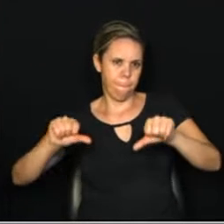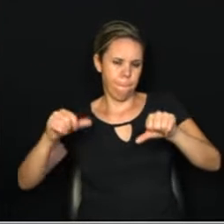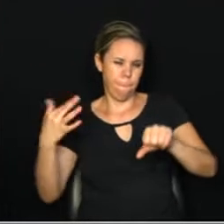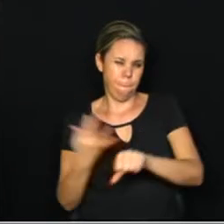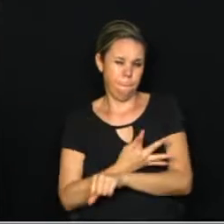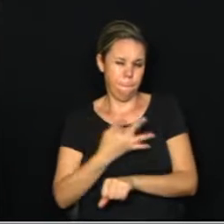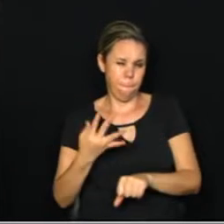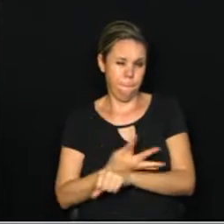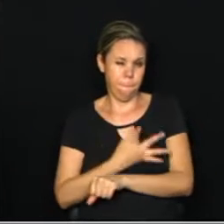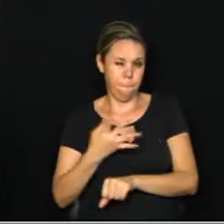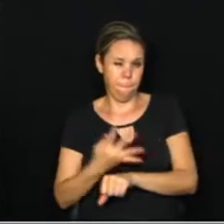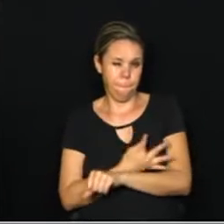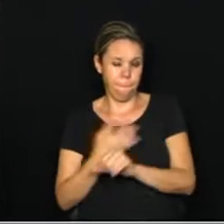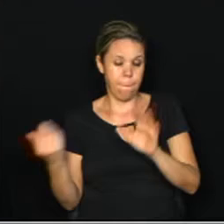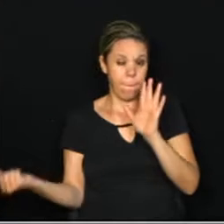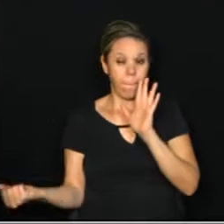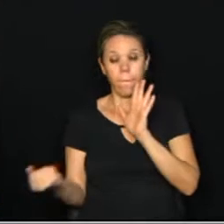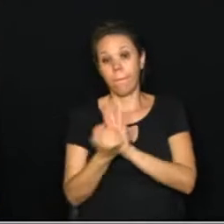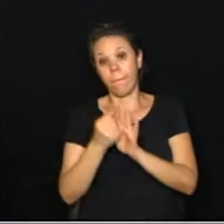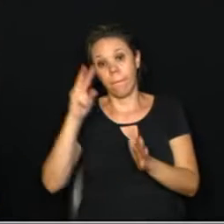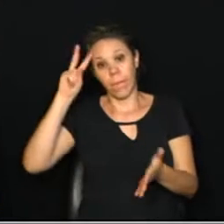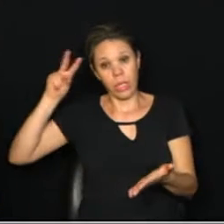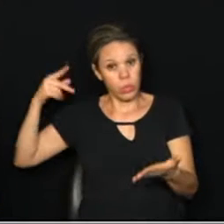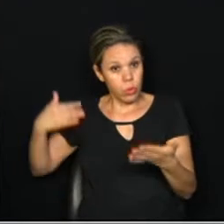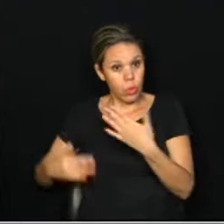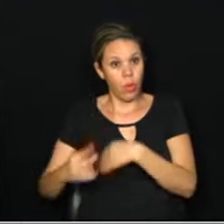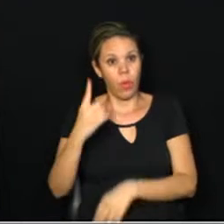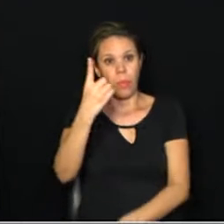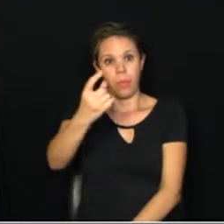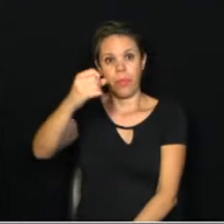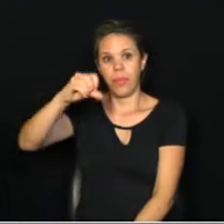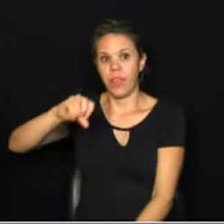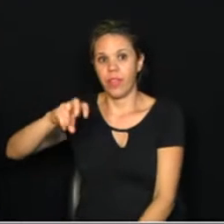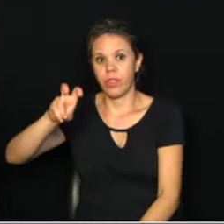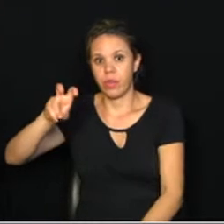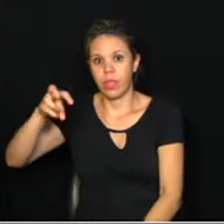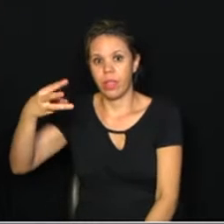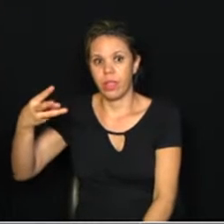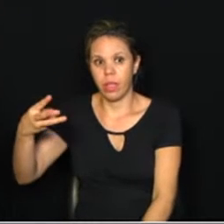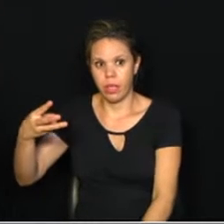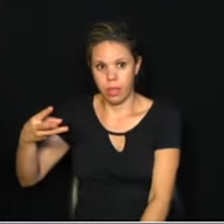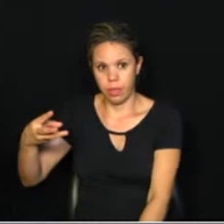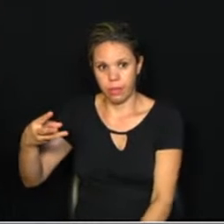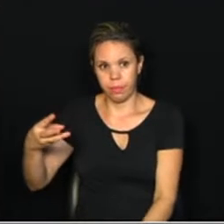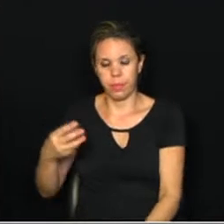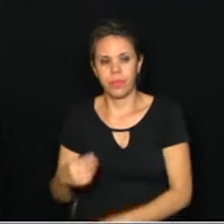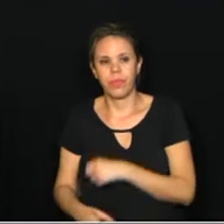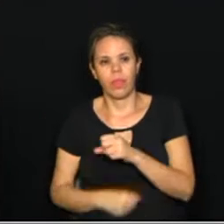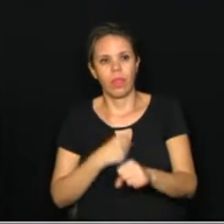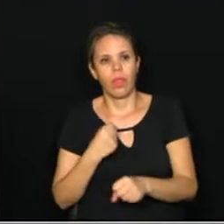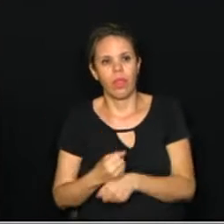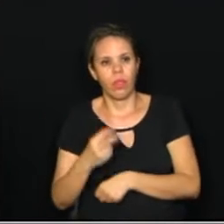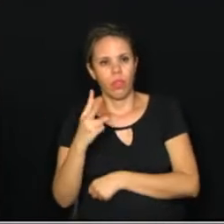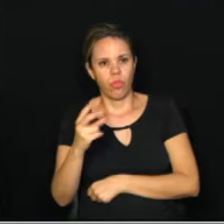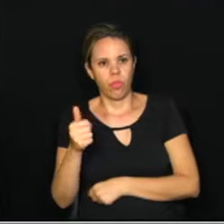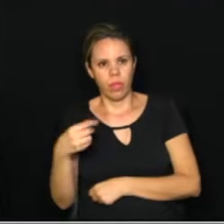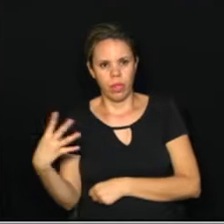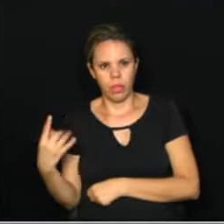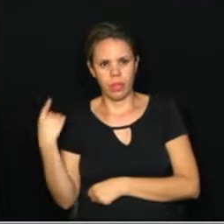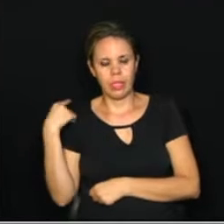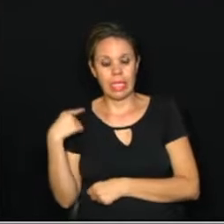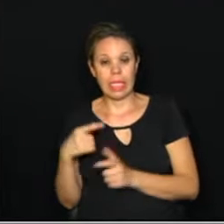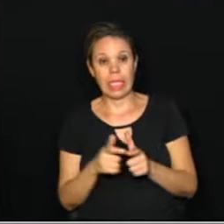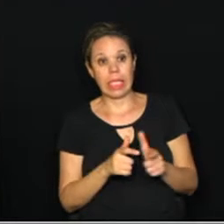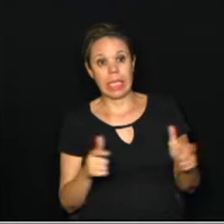nós havíamos registrado na série histórica, que foi em 1953. Em 2014, que foi o período da grande